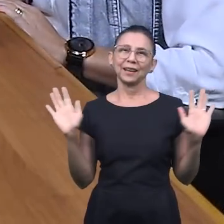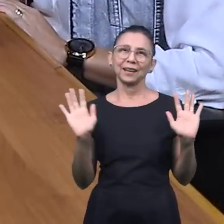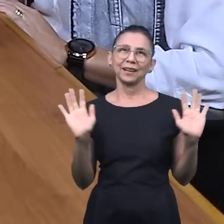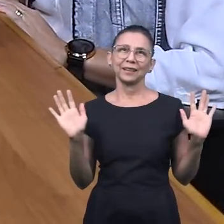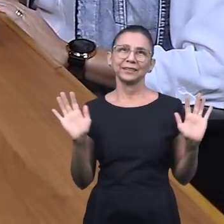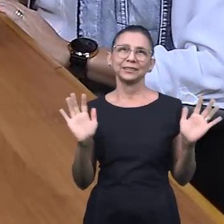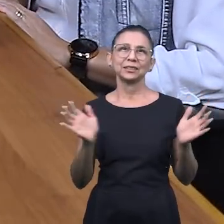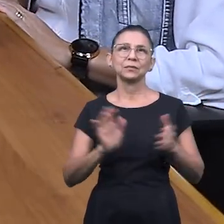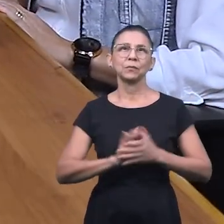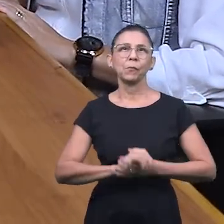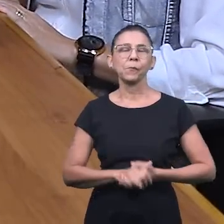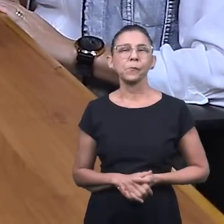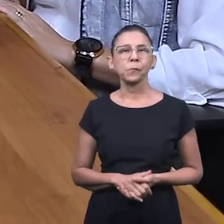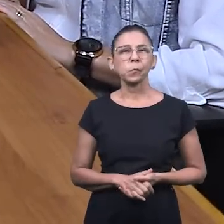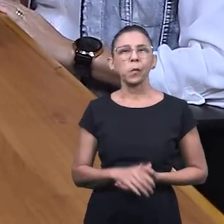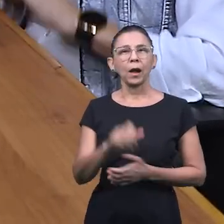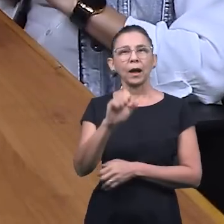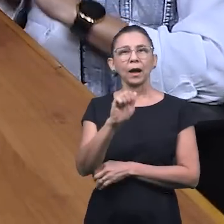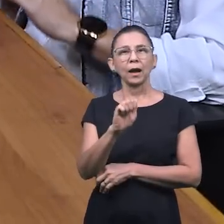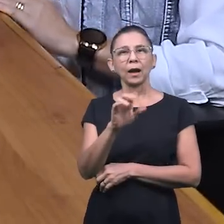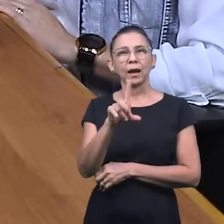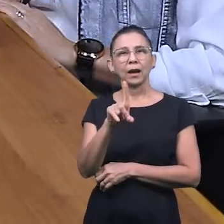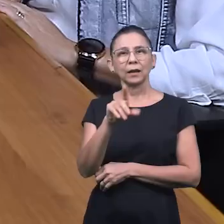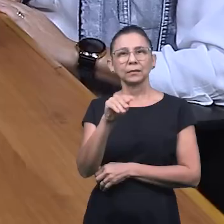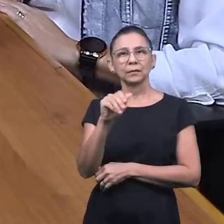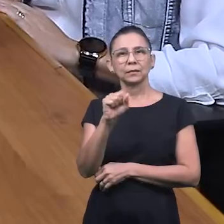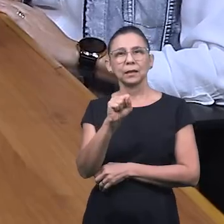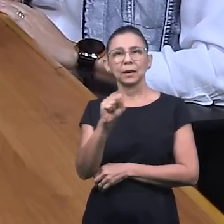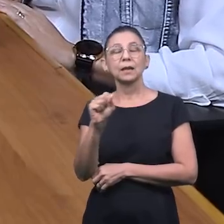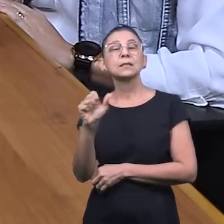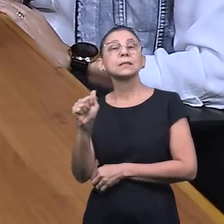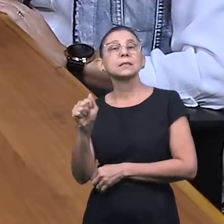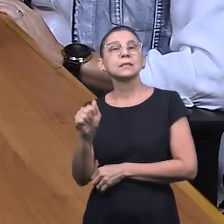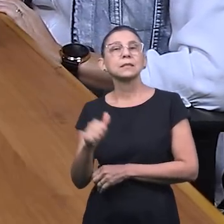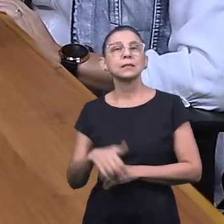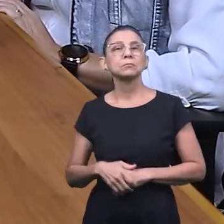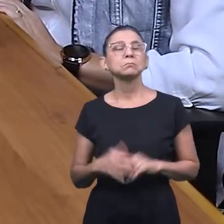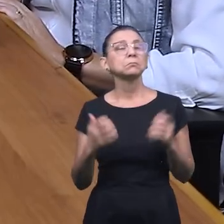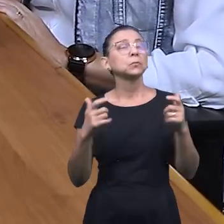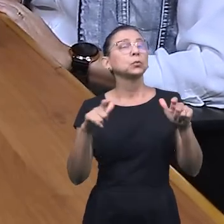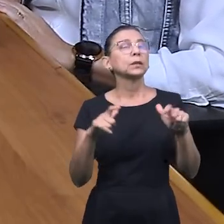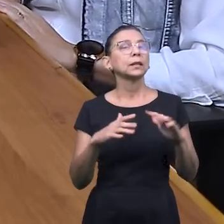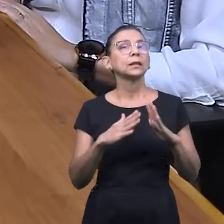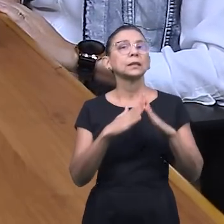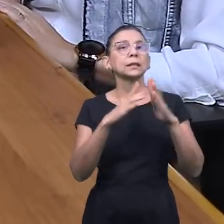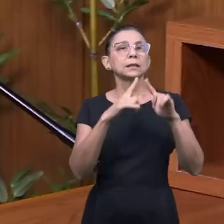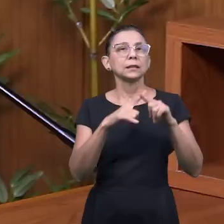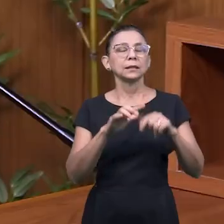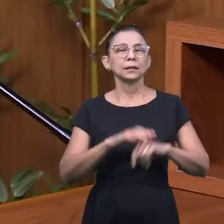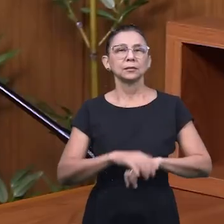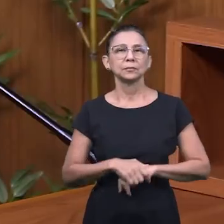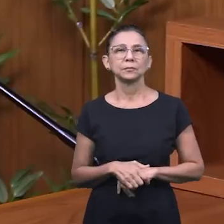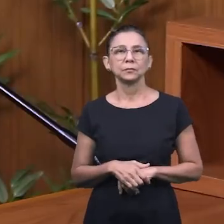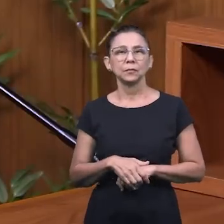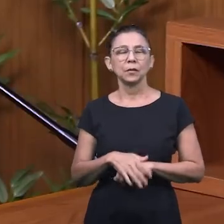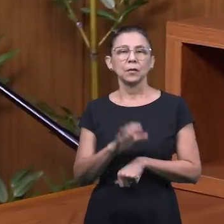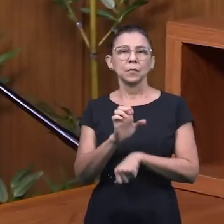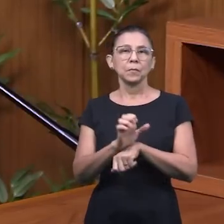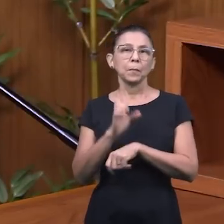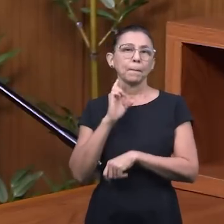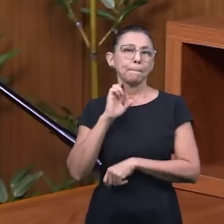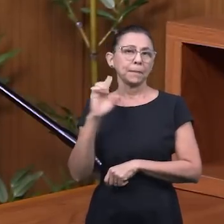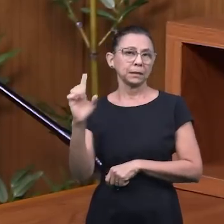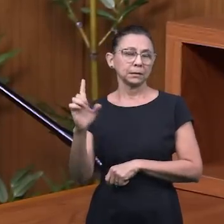Pode deixar. Daça, fala um pouquinho de você, de onde você é, sua igreja. Então, eu sou de Caratinga,